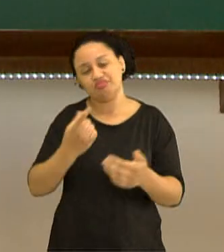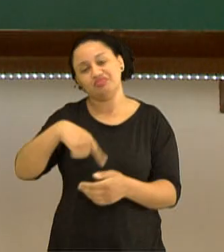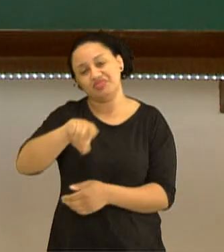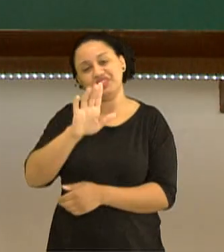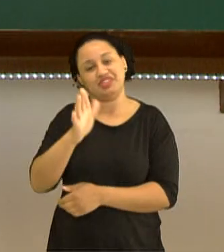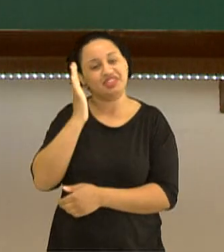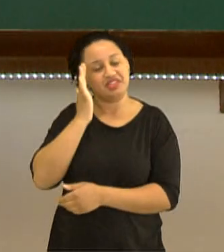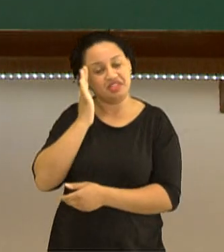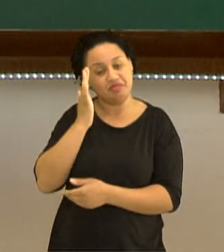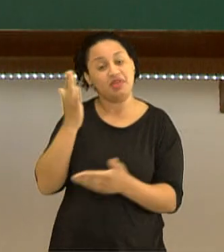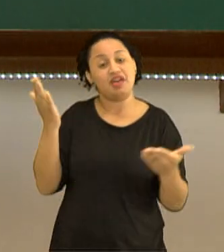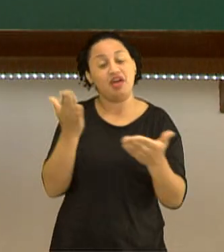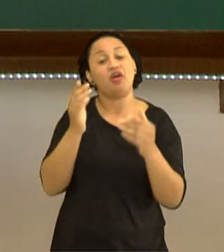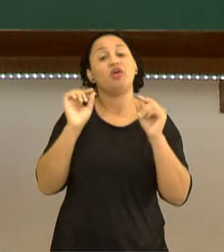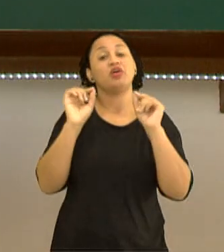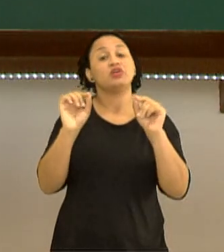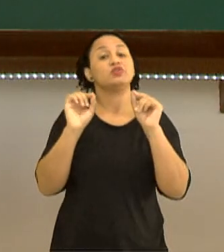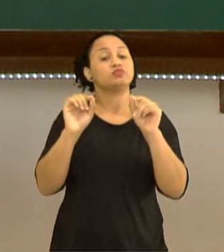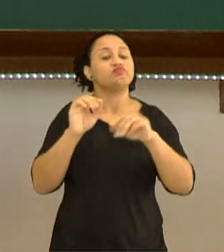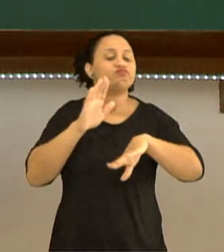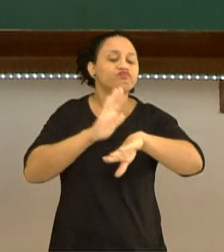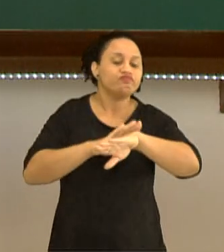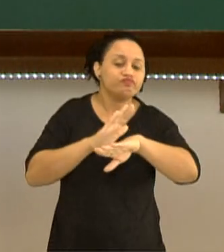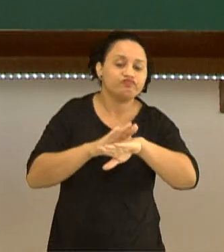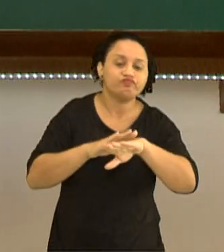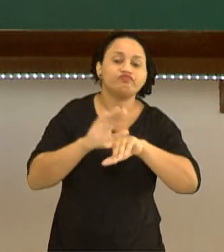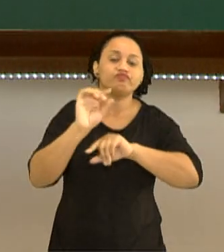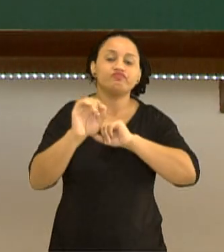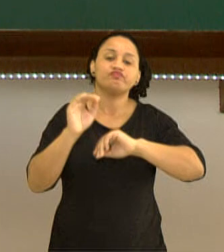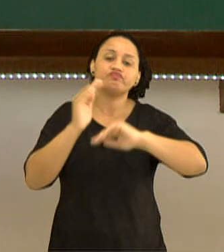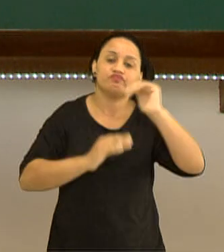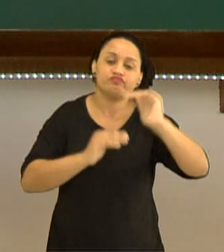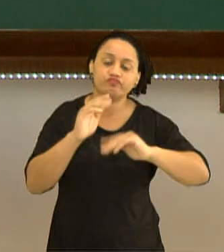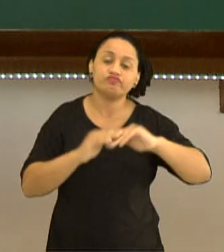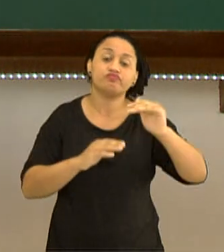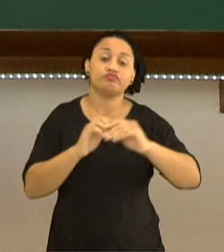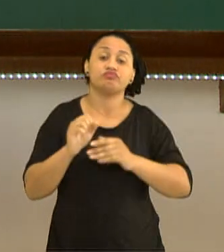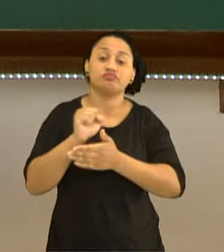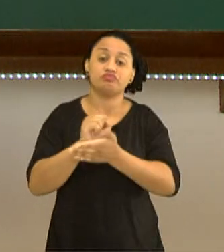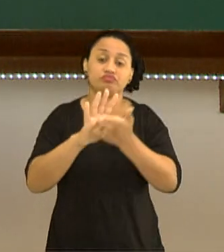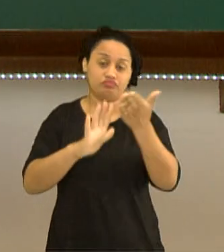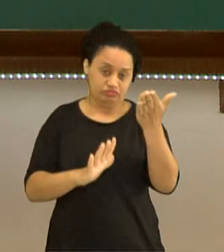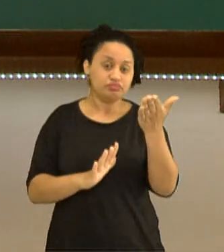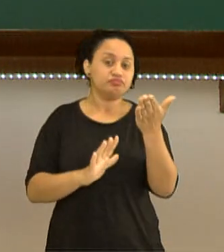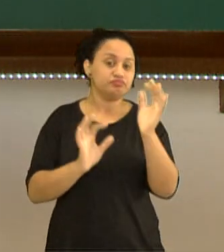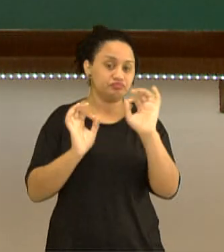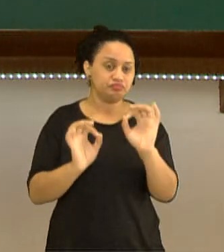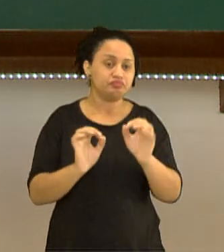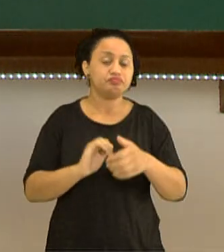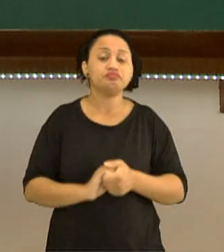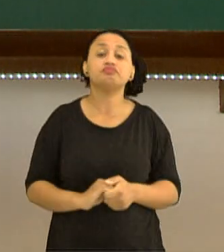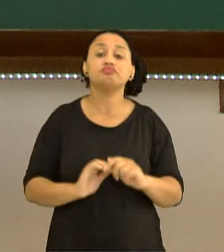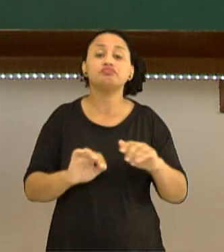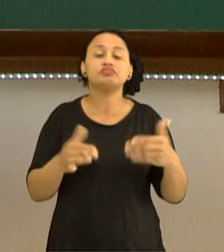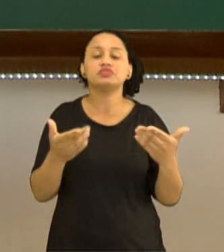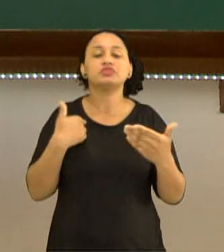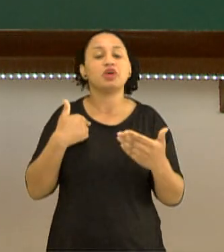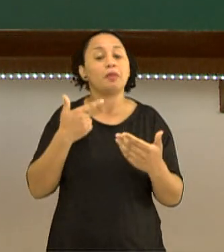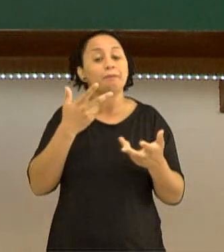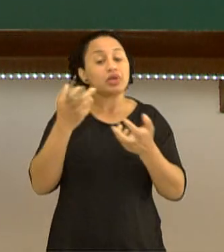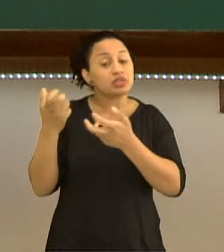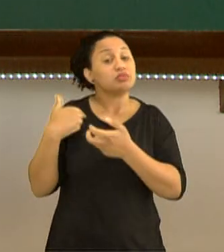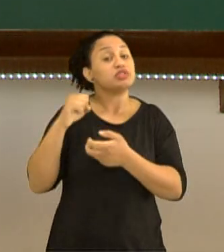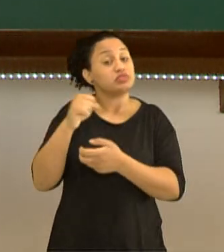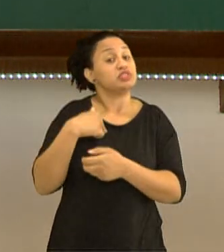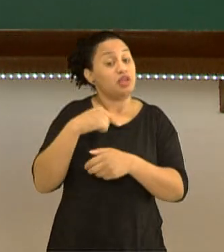esperando, agora é aquele nosso momento de fazermos uma atividade, de testar seus